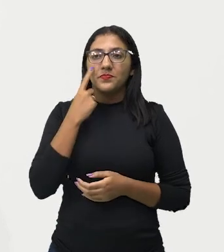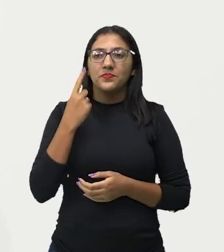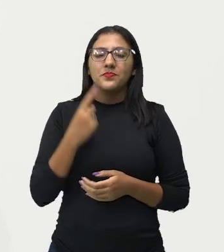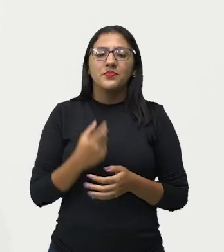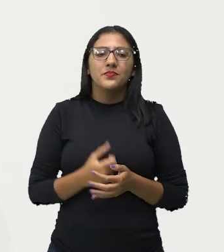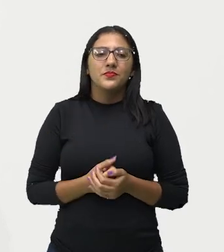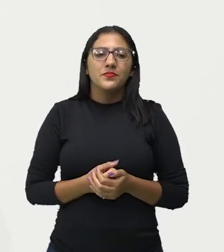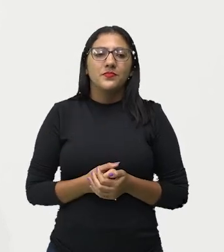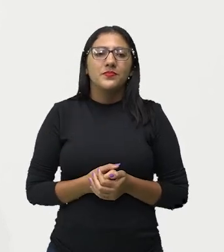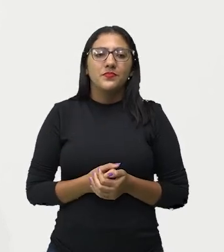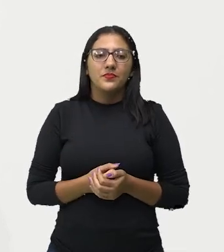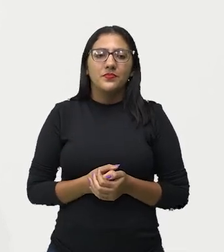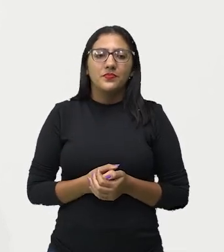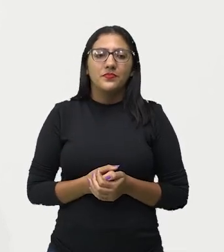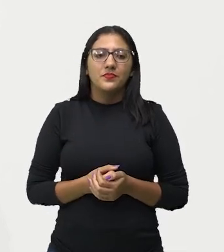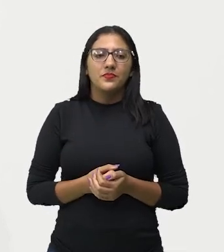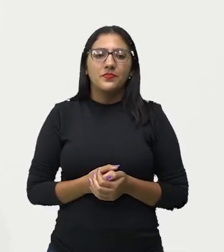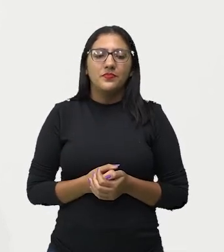O juro